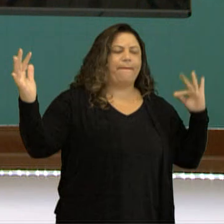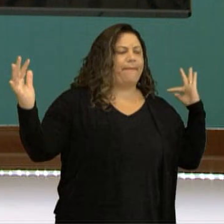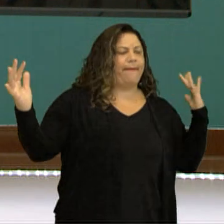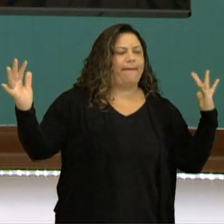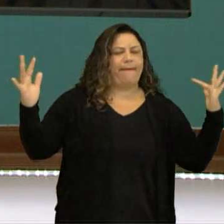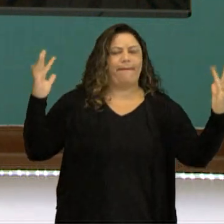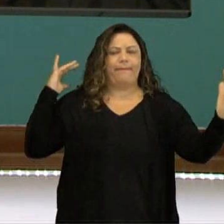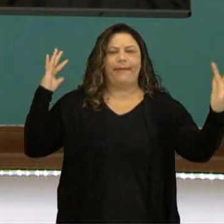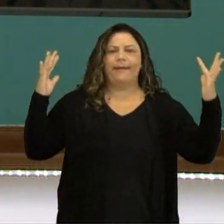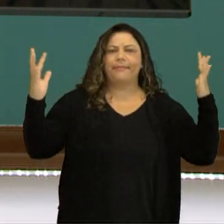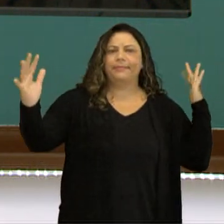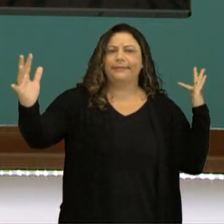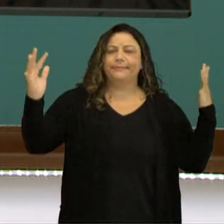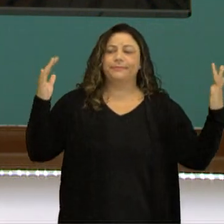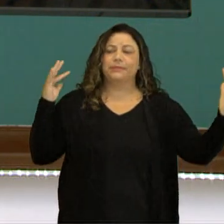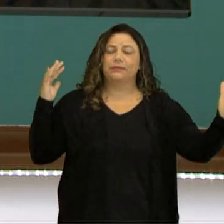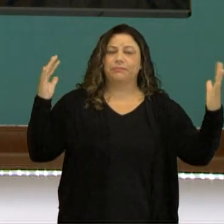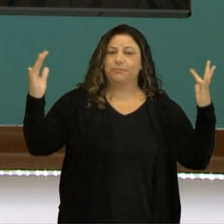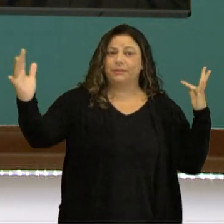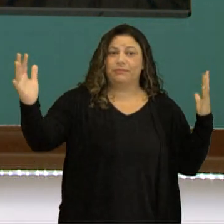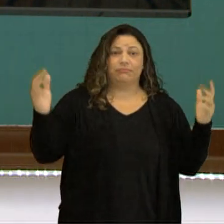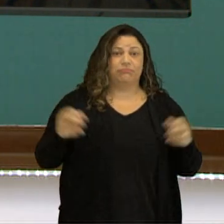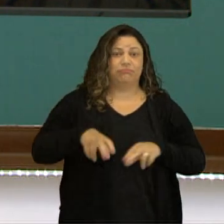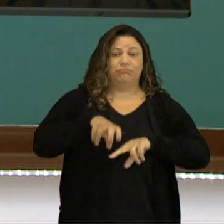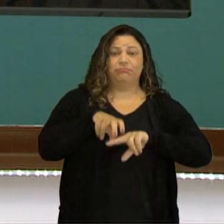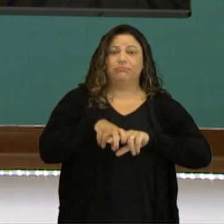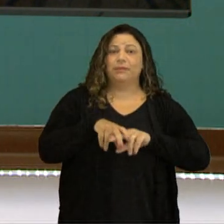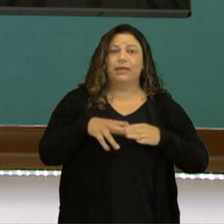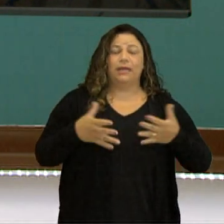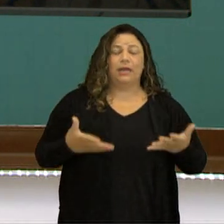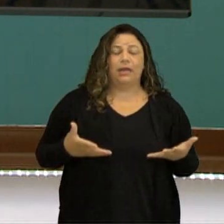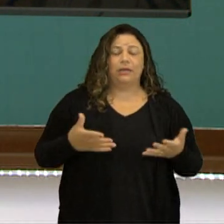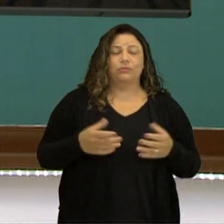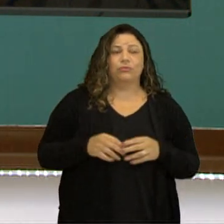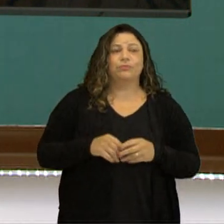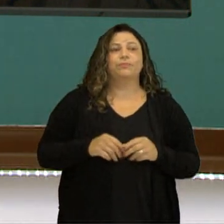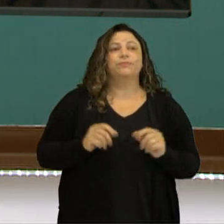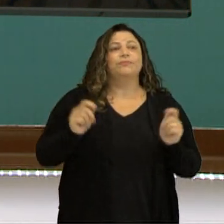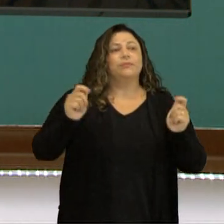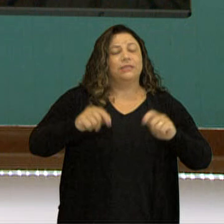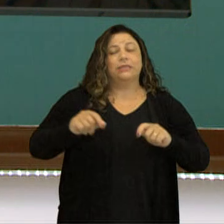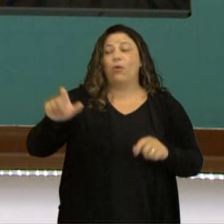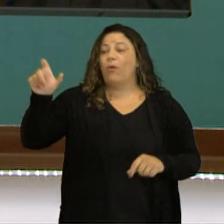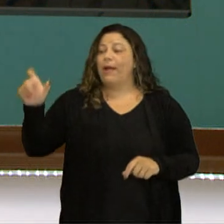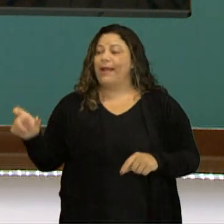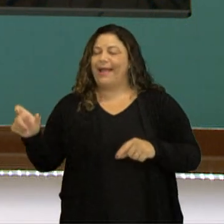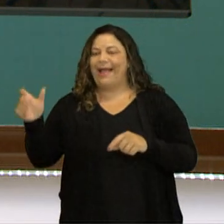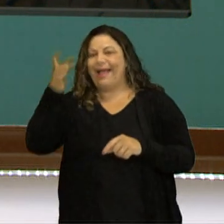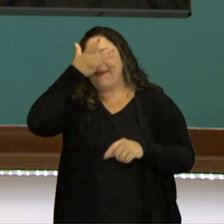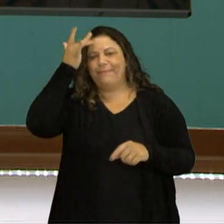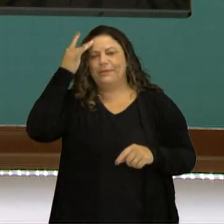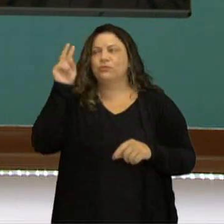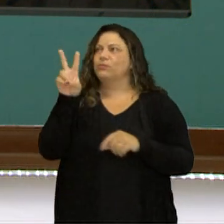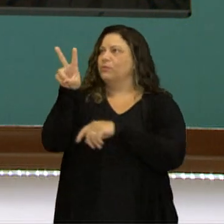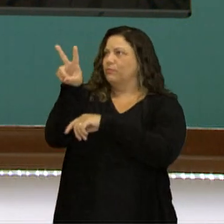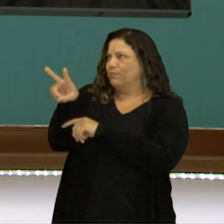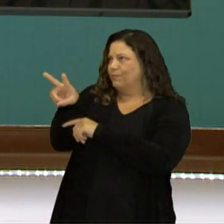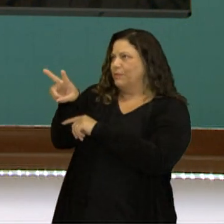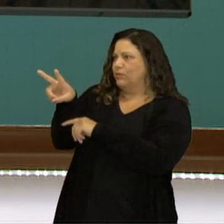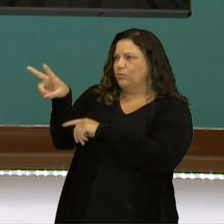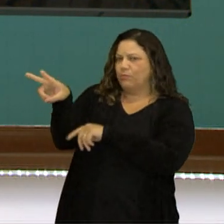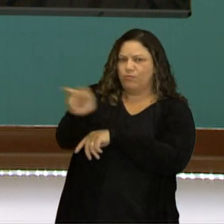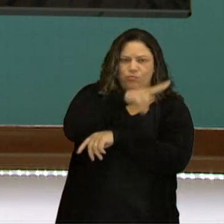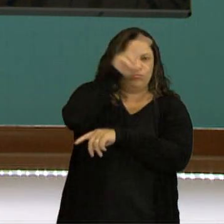placas e tudo mais, e quem está em movimento, nesse caso, para a pessoa, é o motorista e o seu veículo